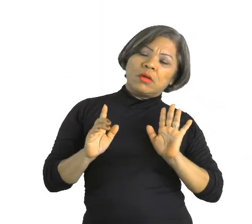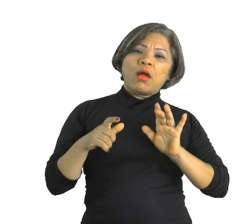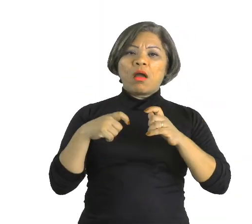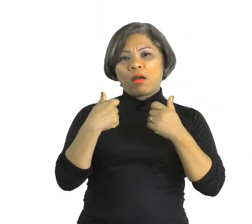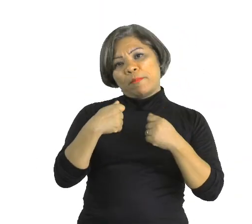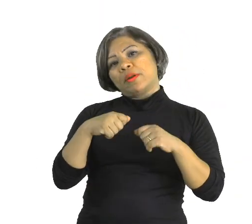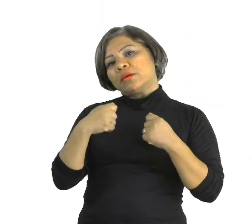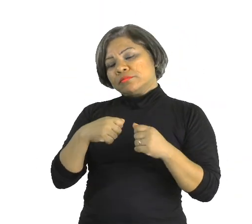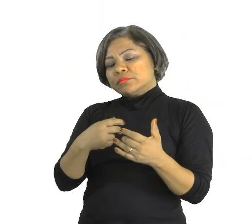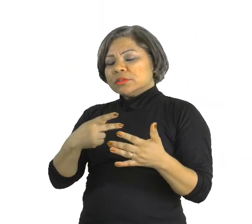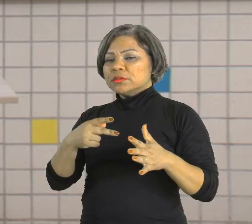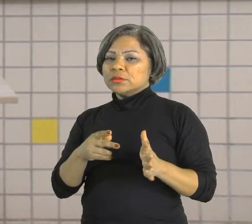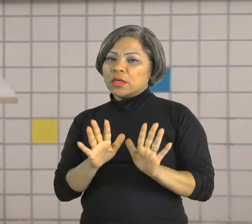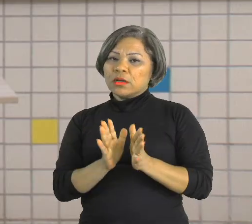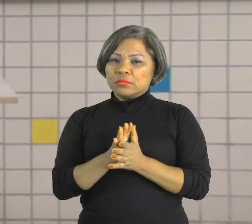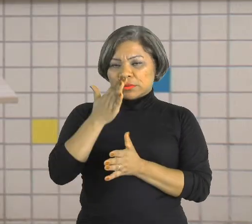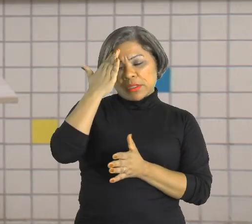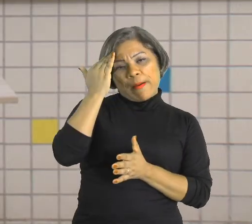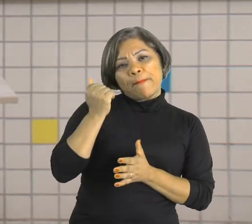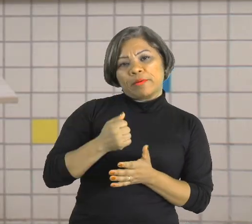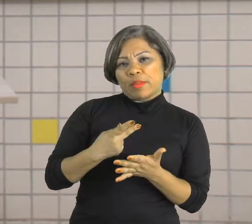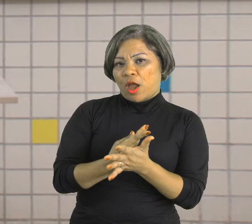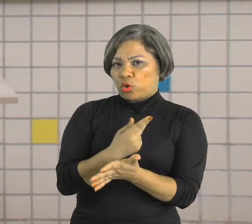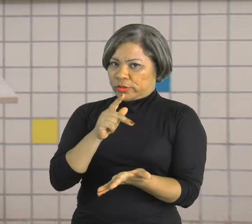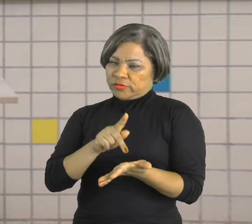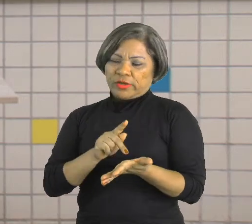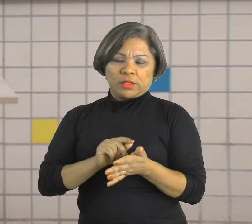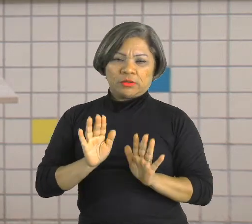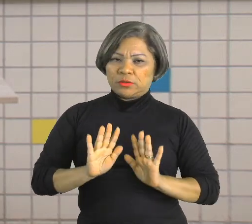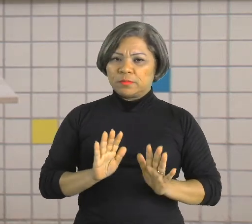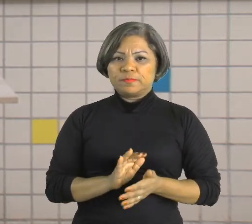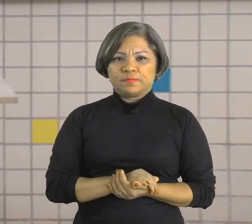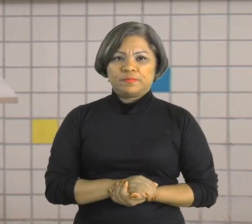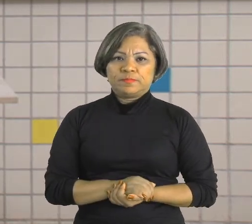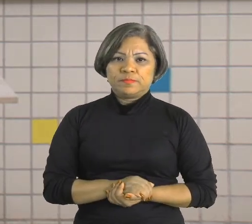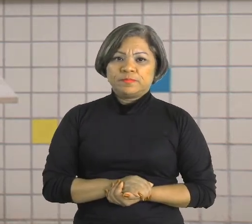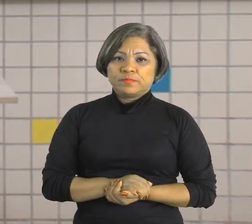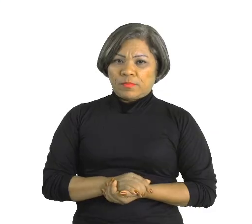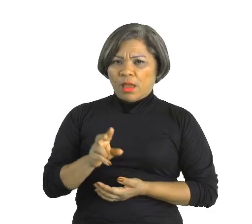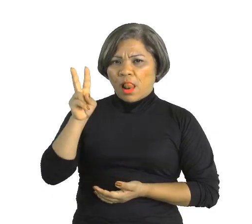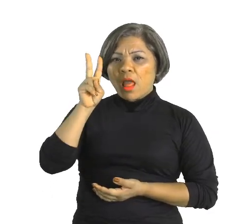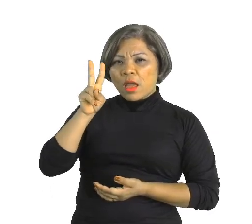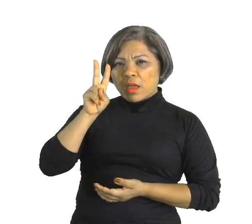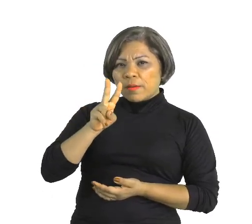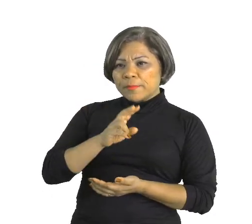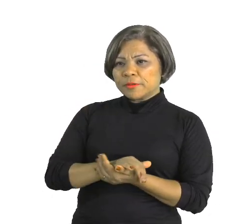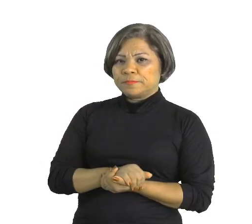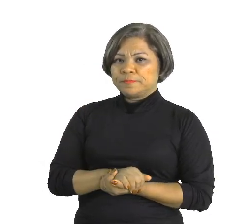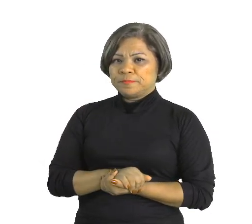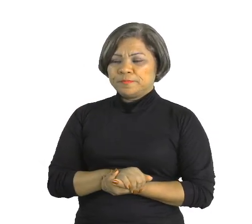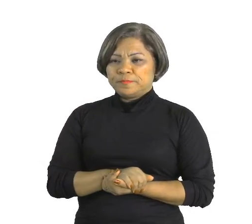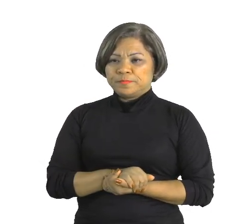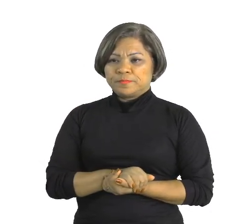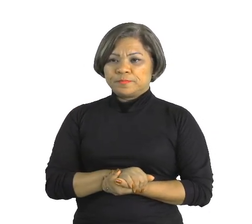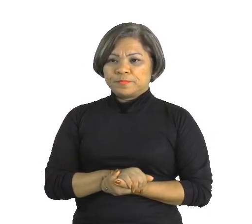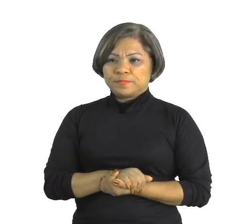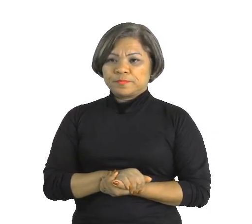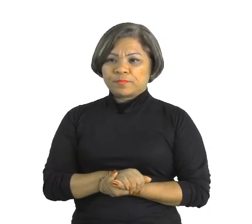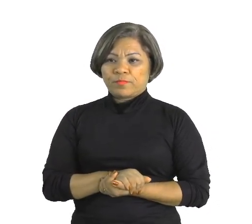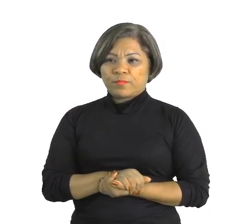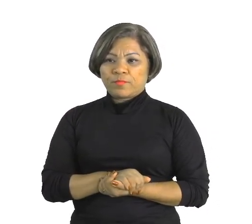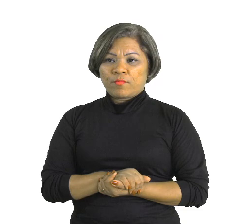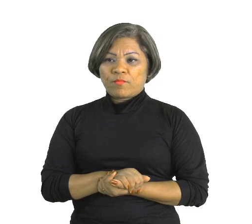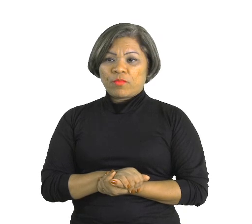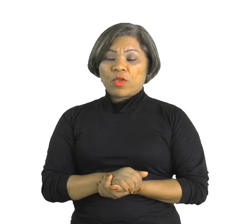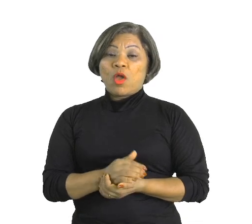que acontece. Então, lendo essa questão aí, compare a orientação. Nunca